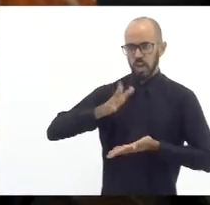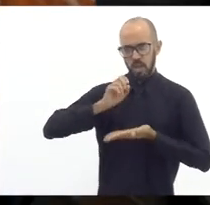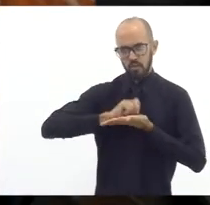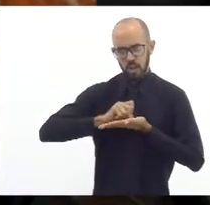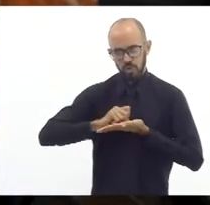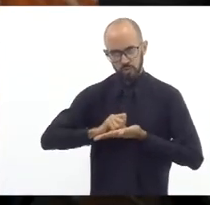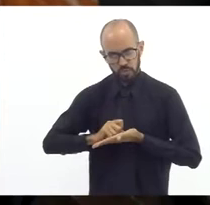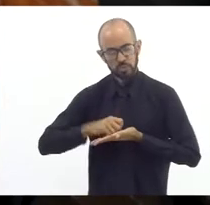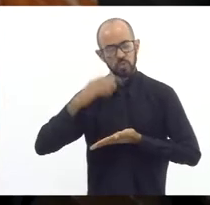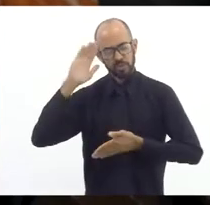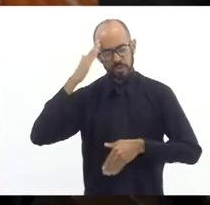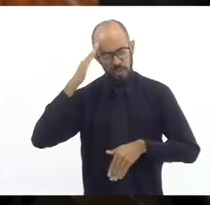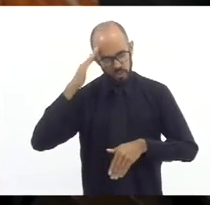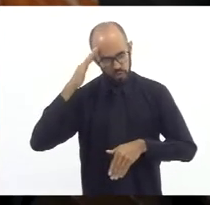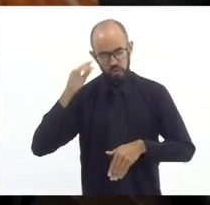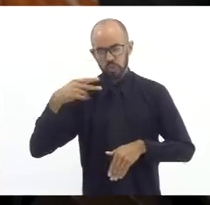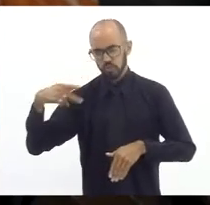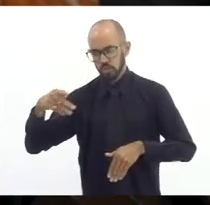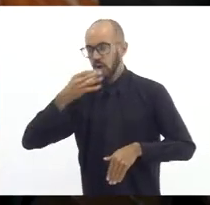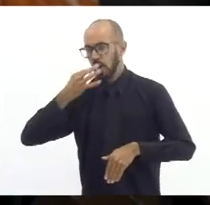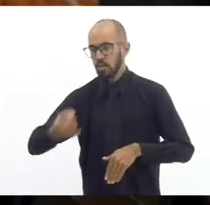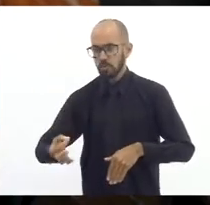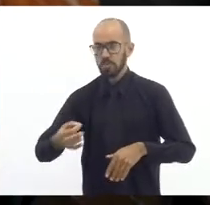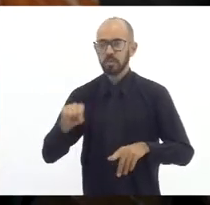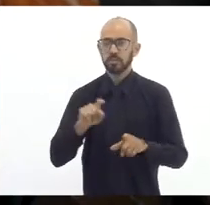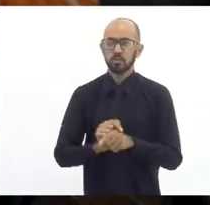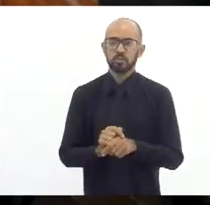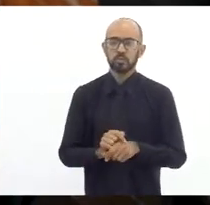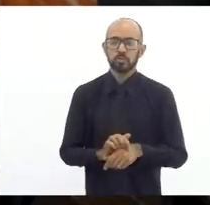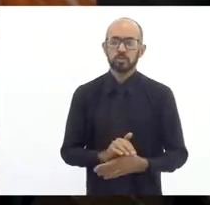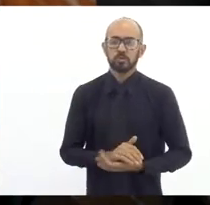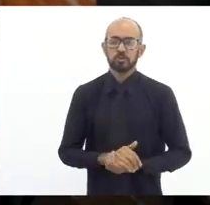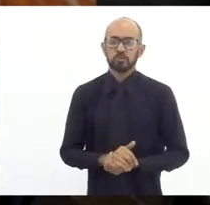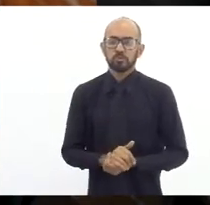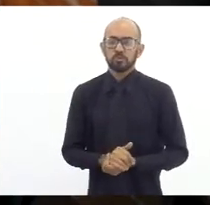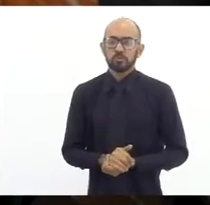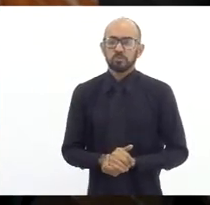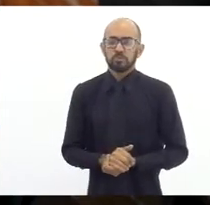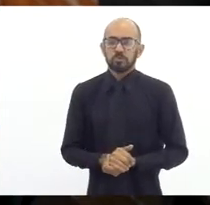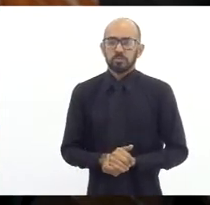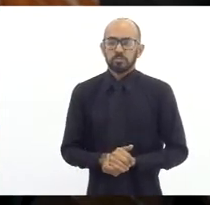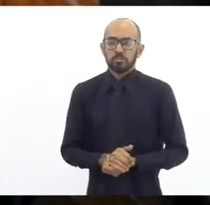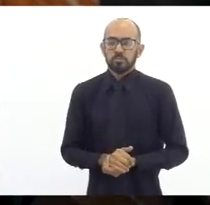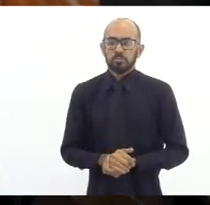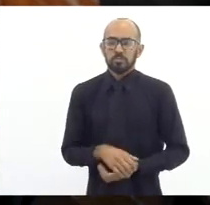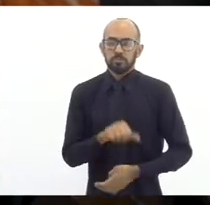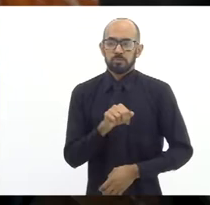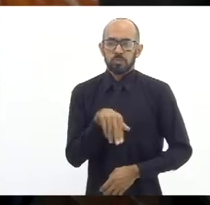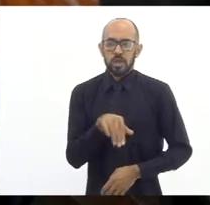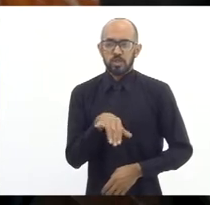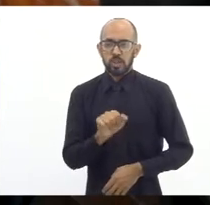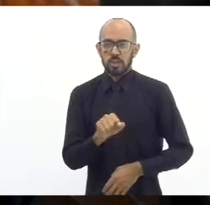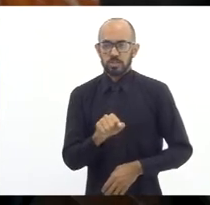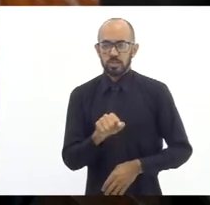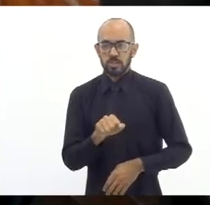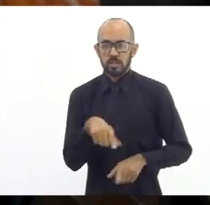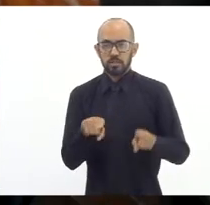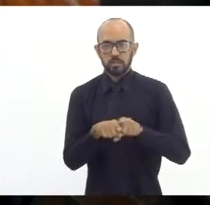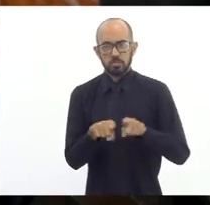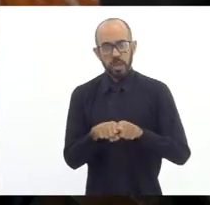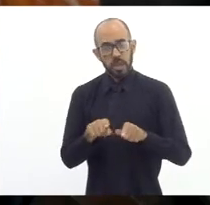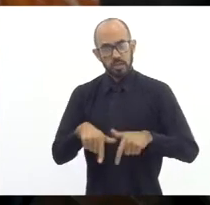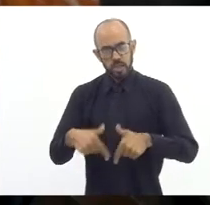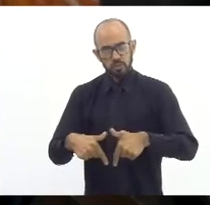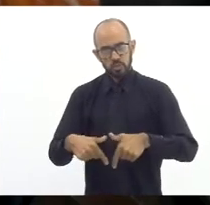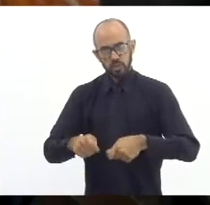entendi as ponderações dos deputados e a agência os atos administrativos eles